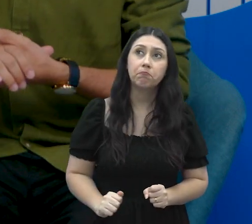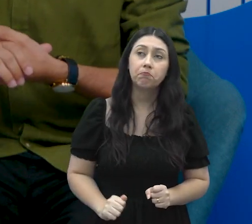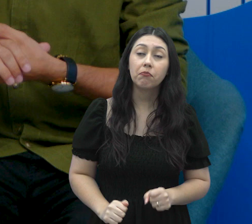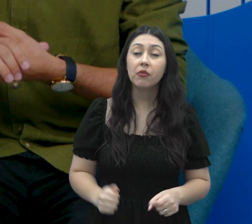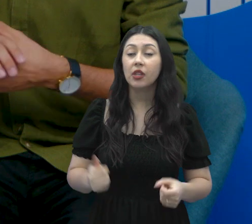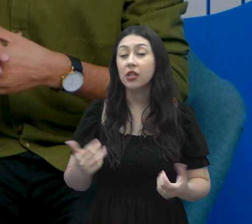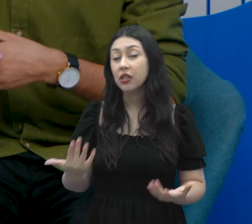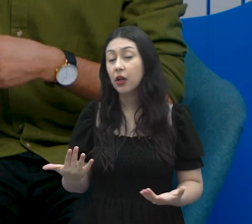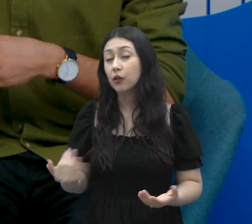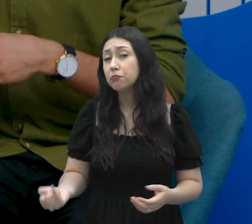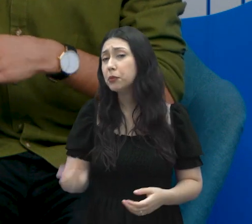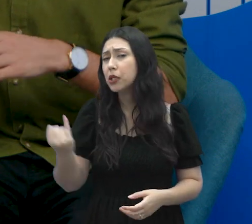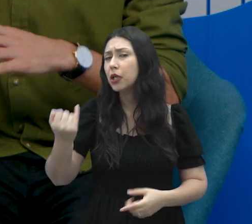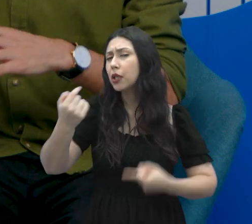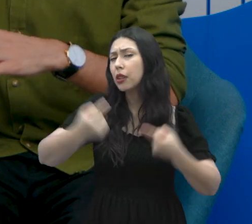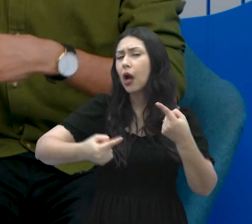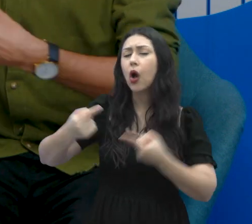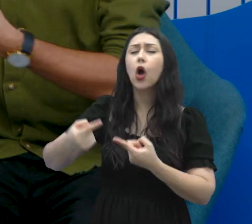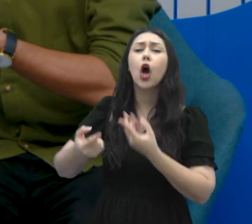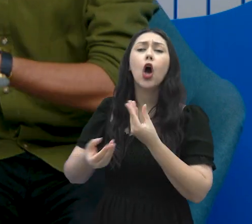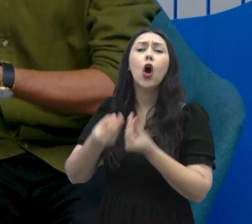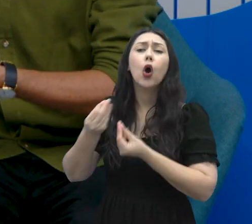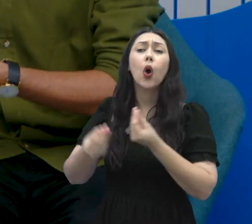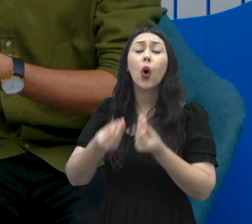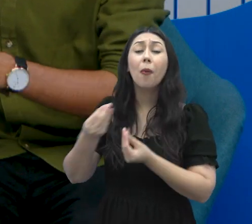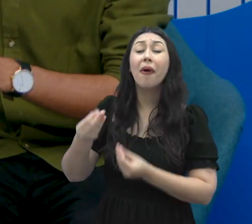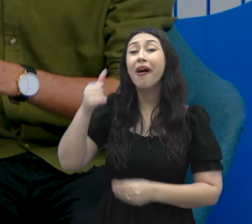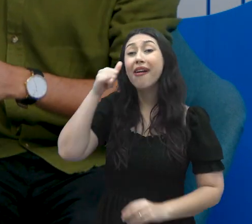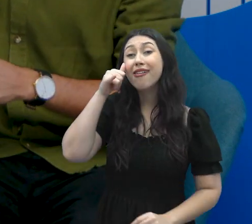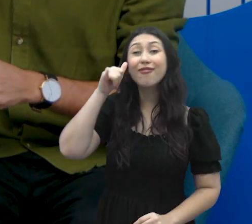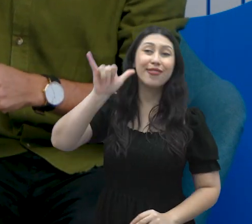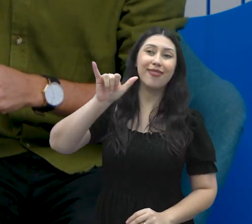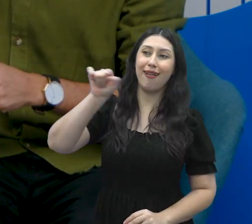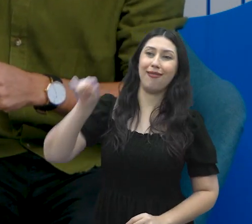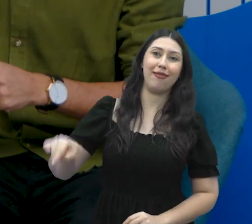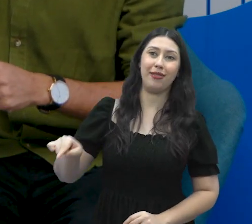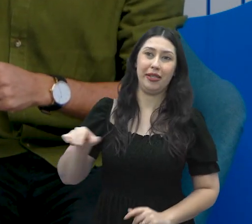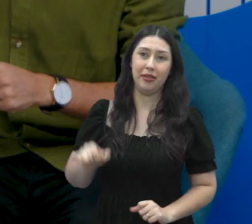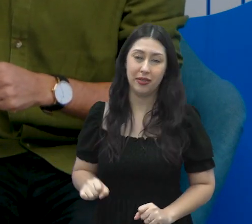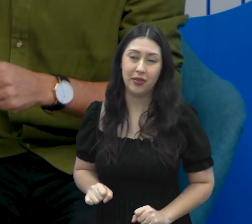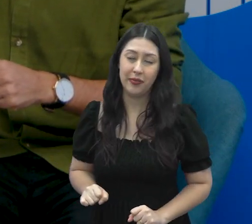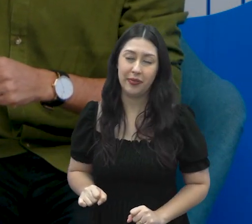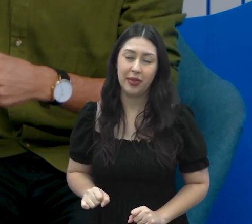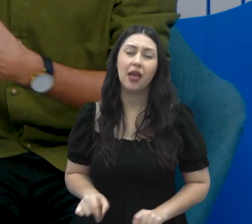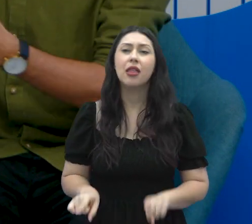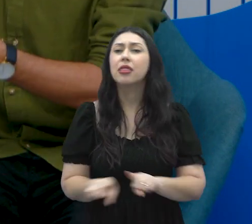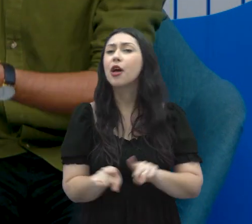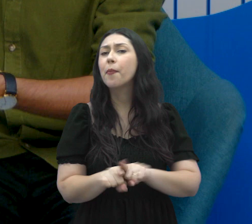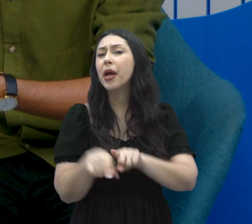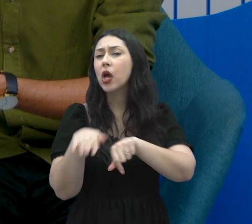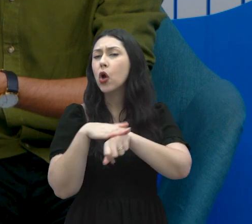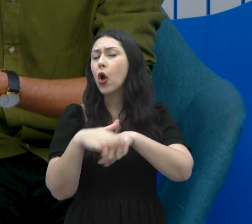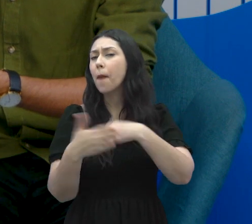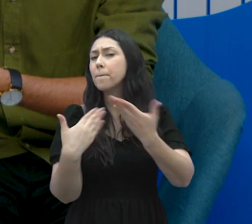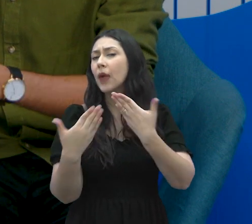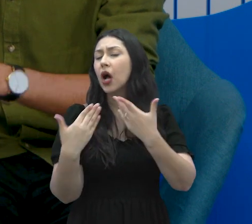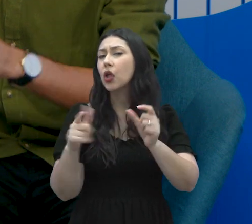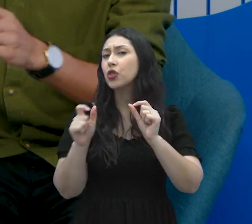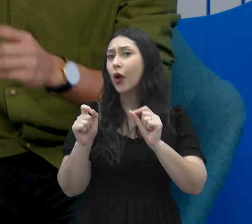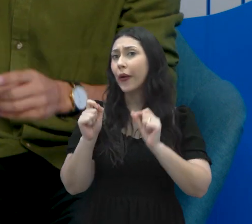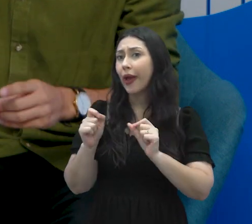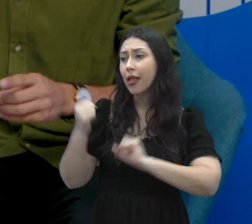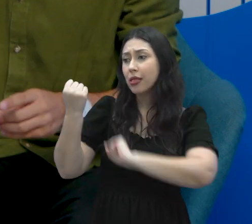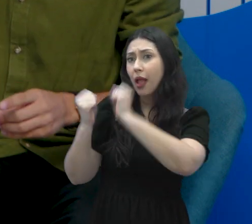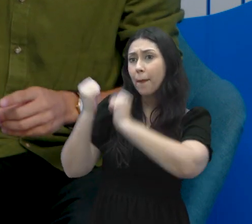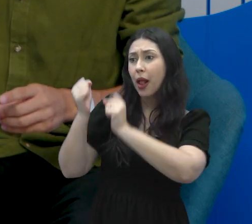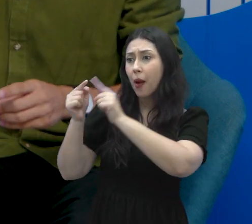né? E vale a gente discutir as alternativas para contornar essa situação. A gente estava conversando agora há pouco sobre